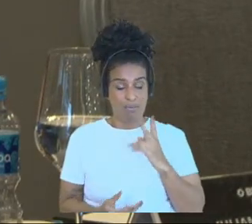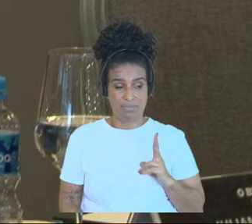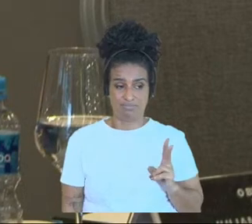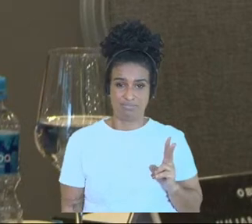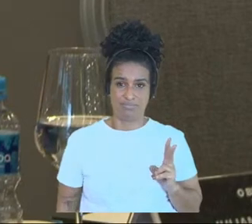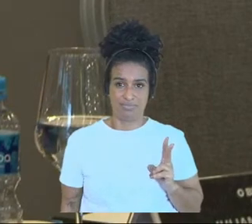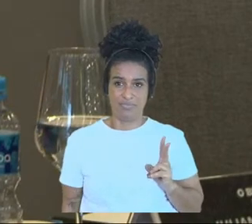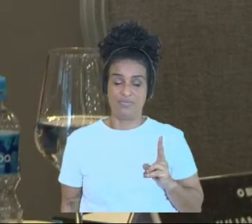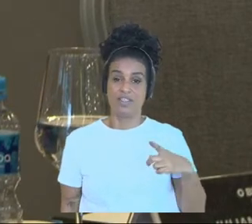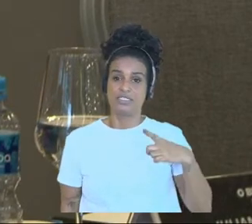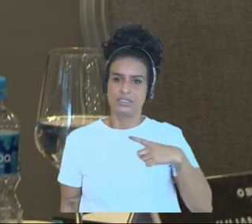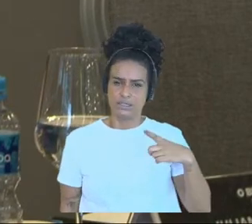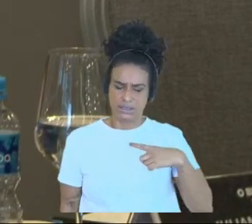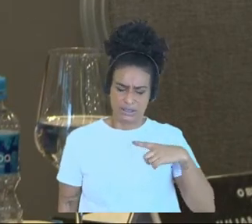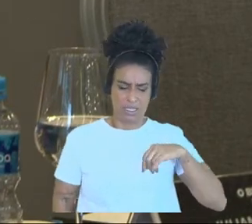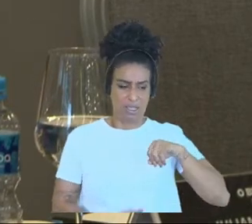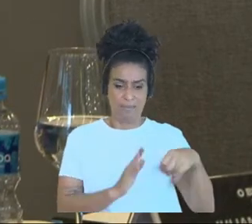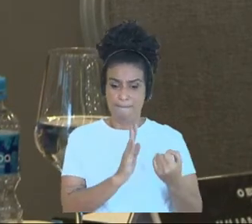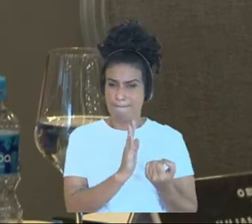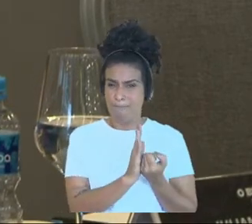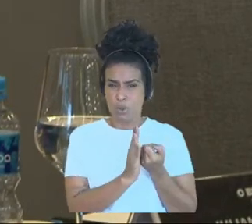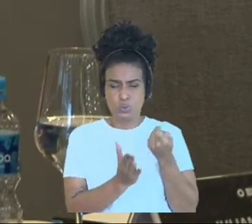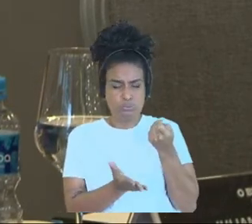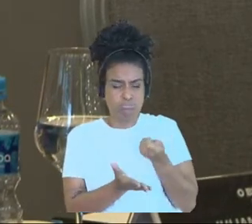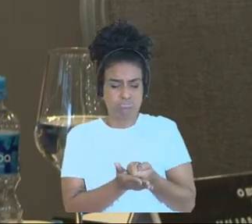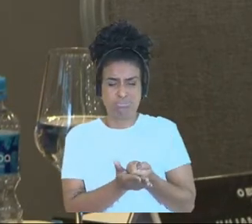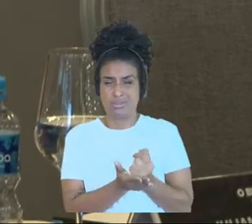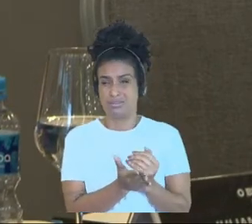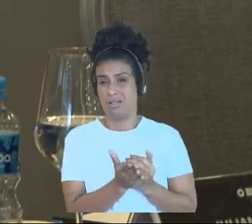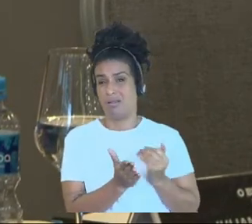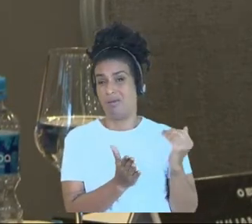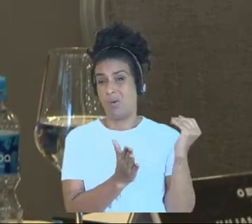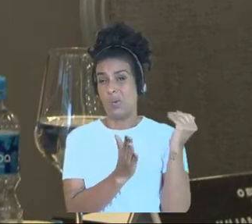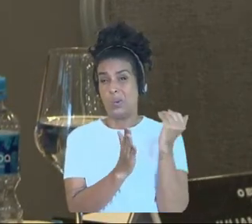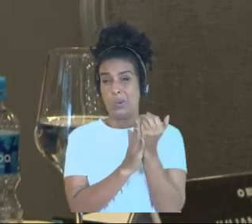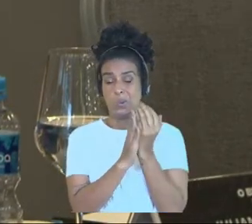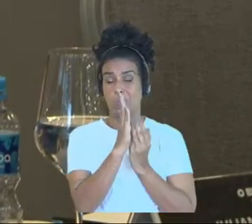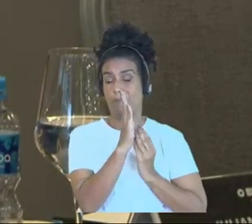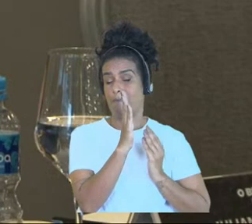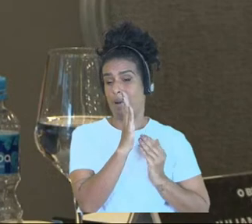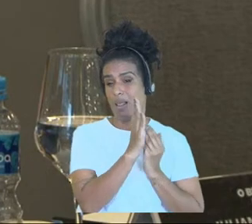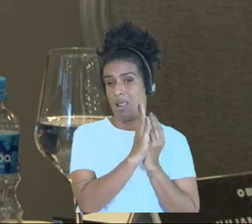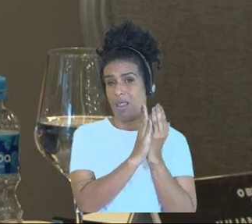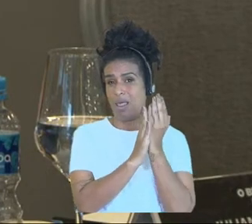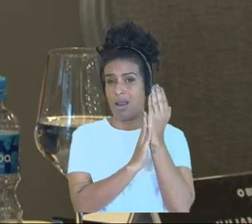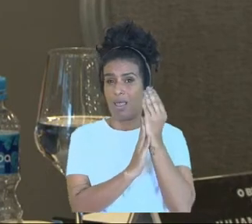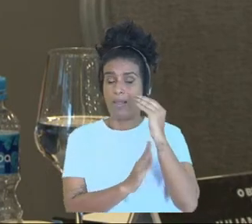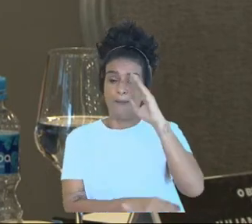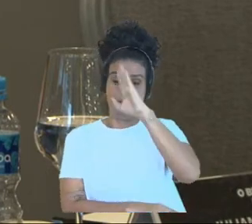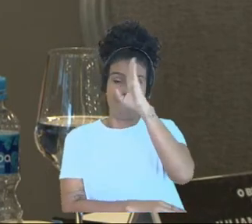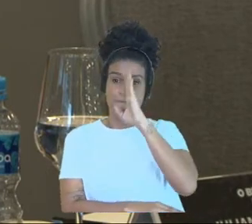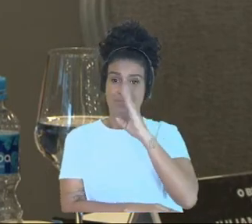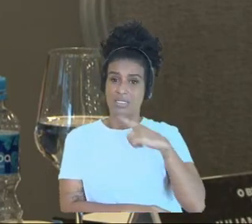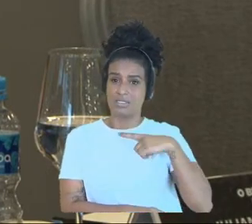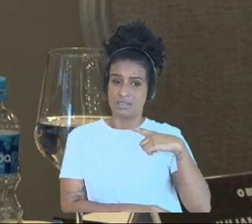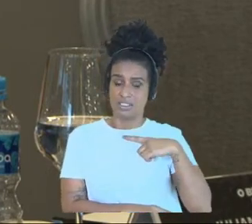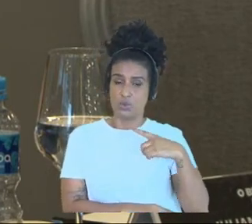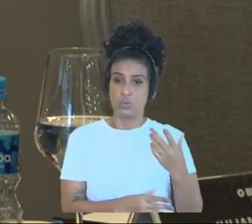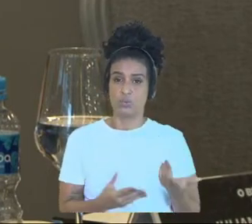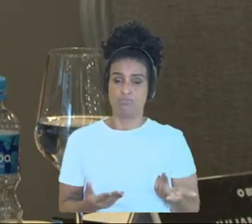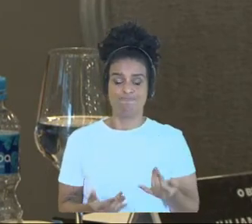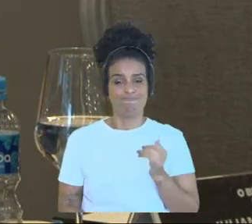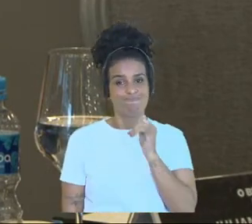A gente já tem uma carga tributária muito alta no Brasil, nível de país desenvolvido, nossa carga tributária. Então, a